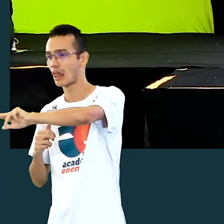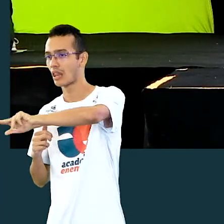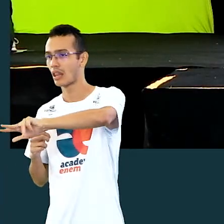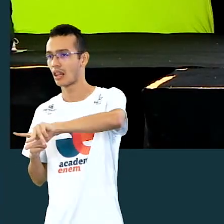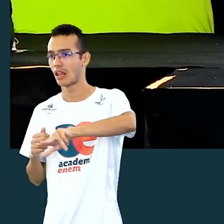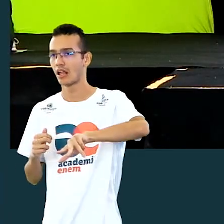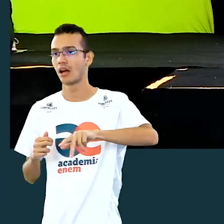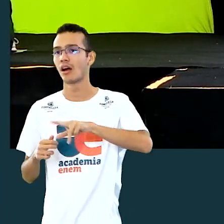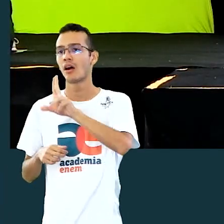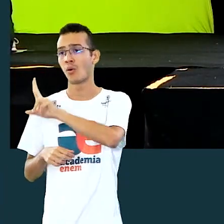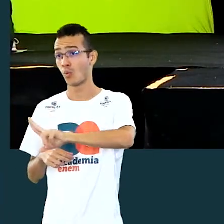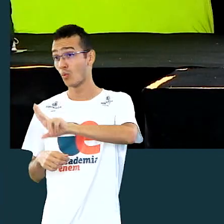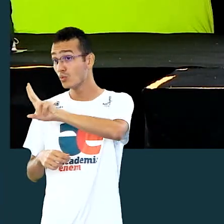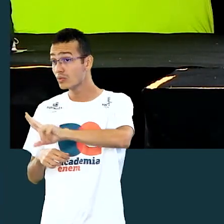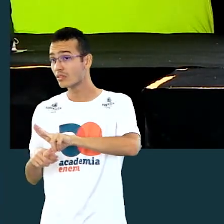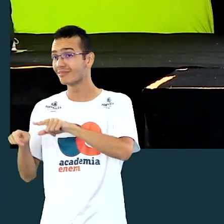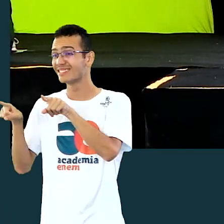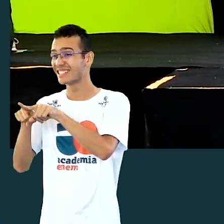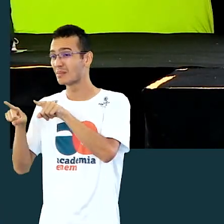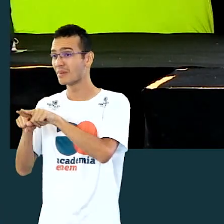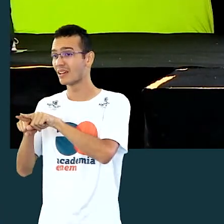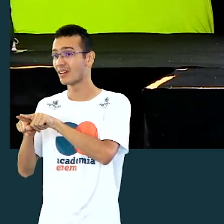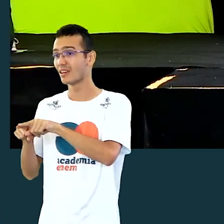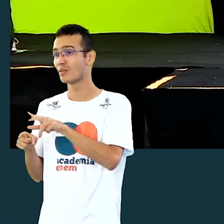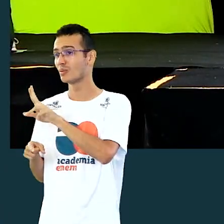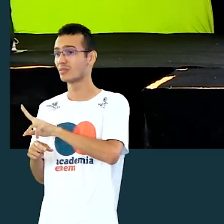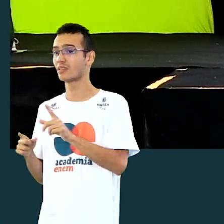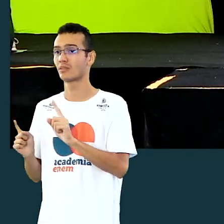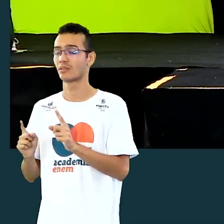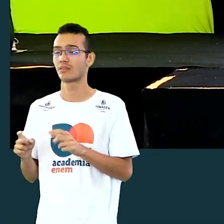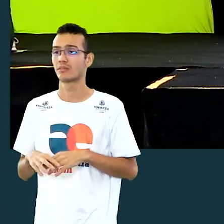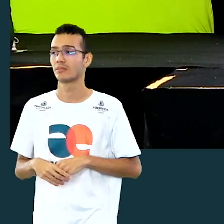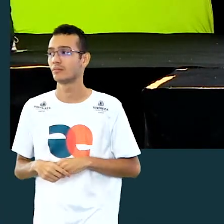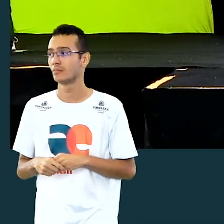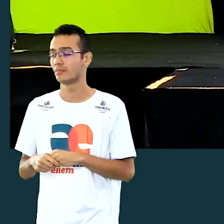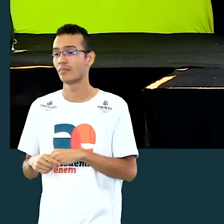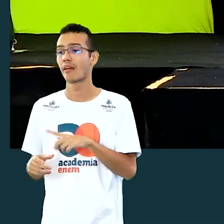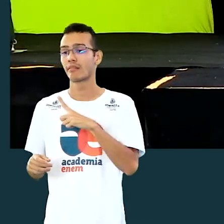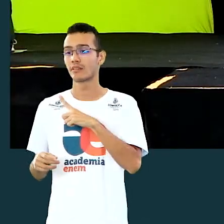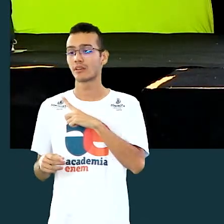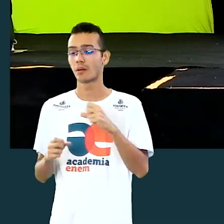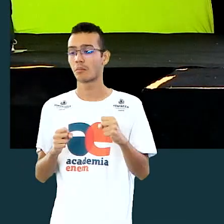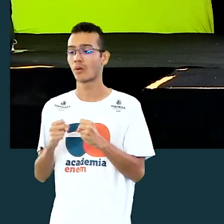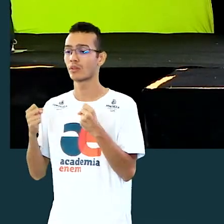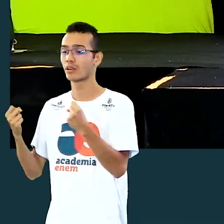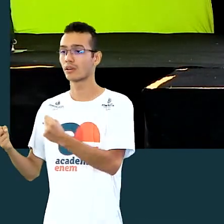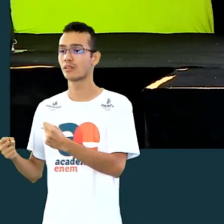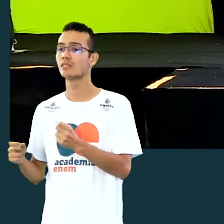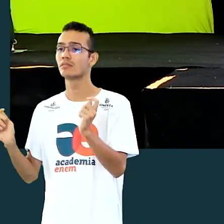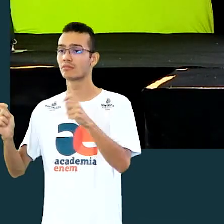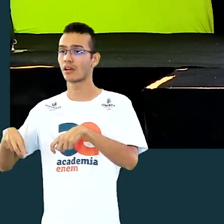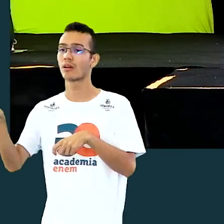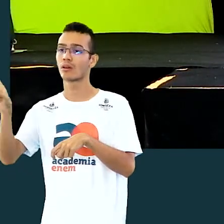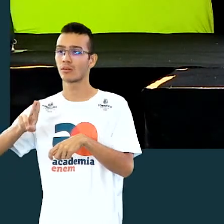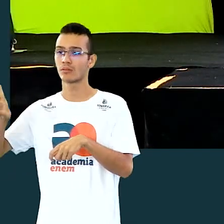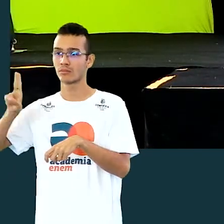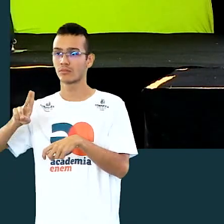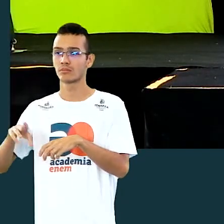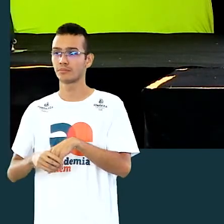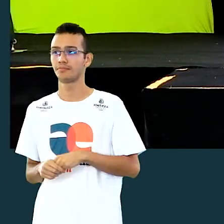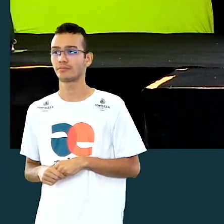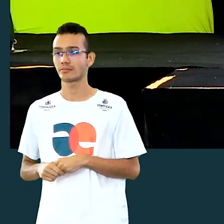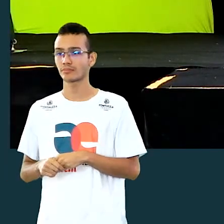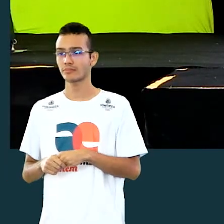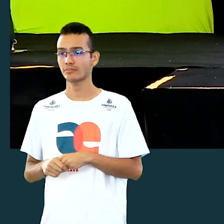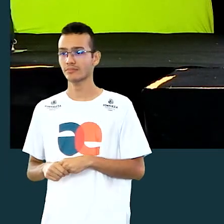de ser útil ou não, e existe dentro dessa potência uma parte útil. O que é a parte útil? É a parte para o